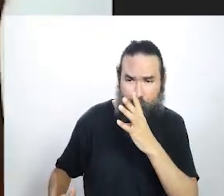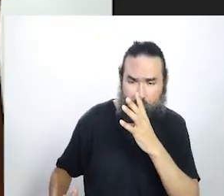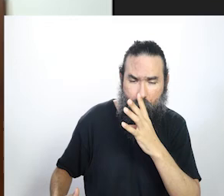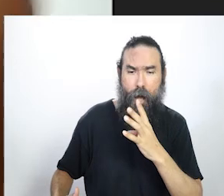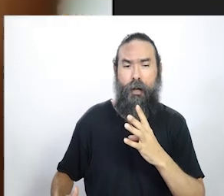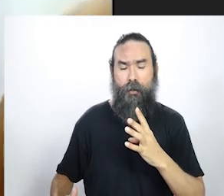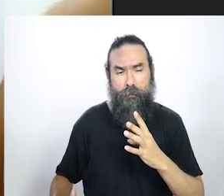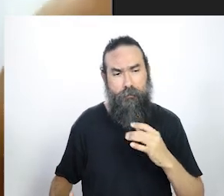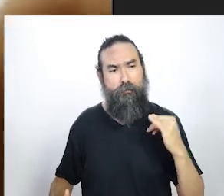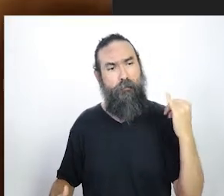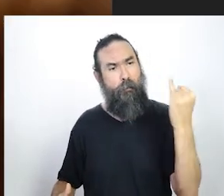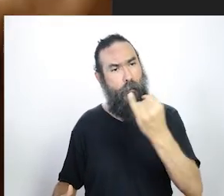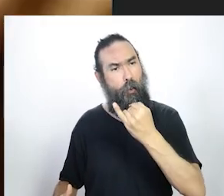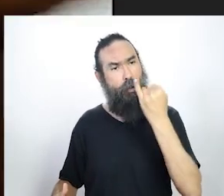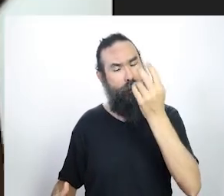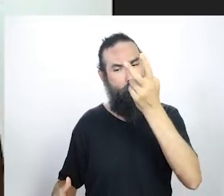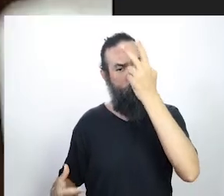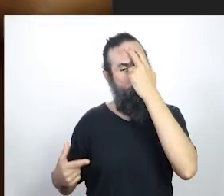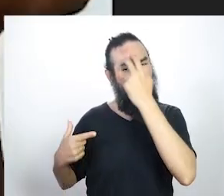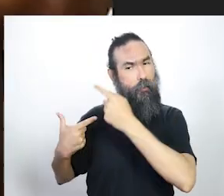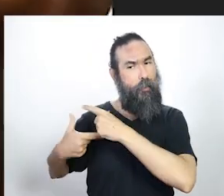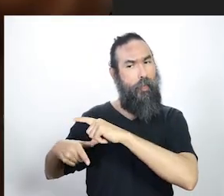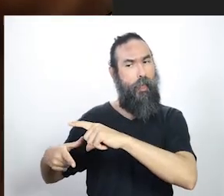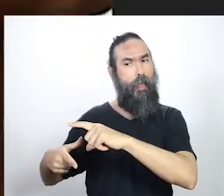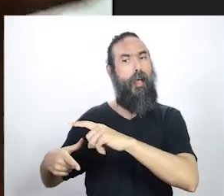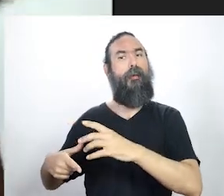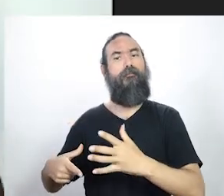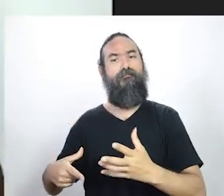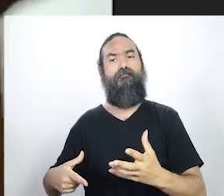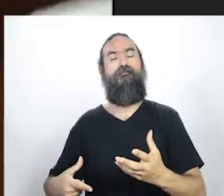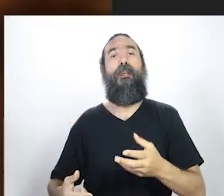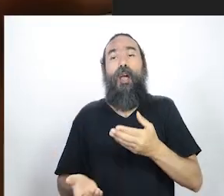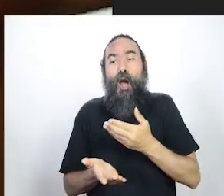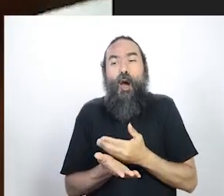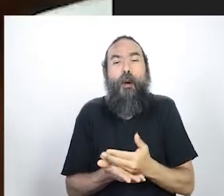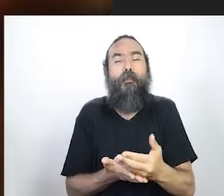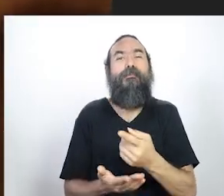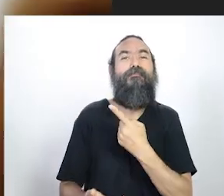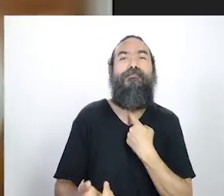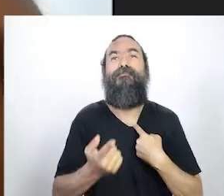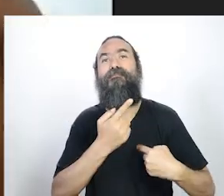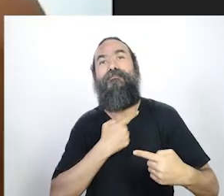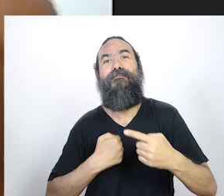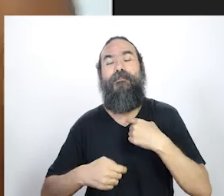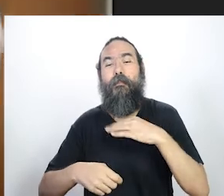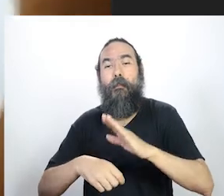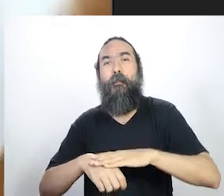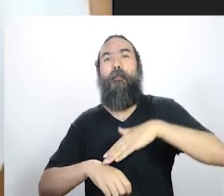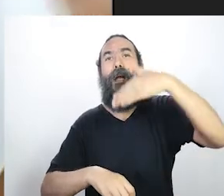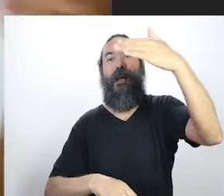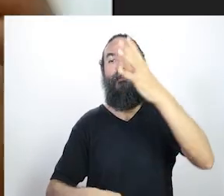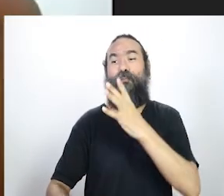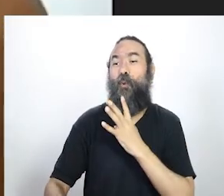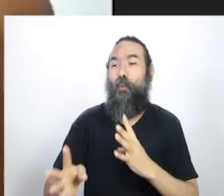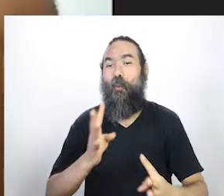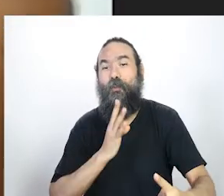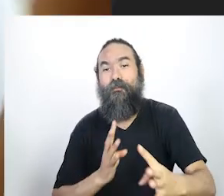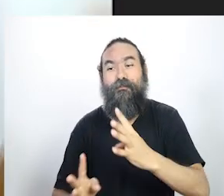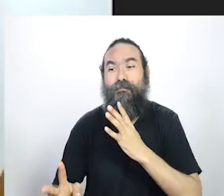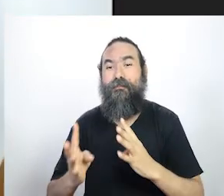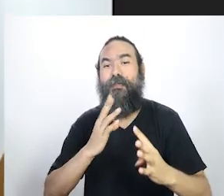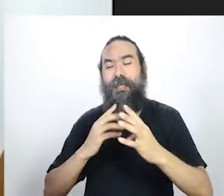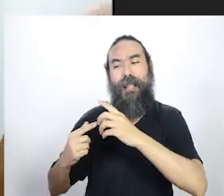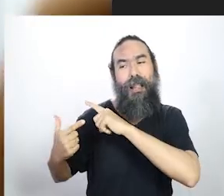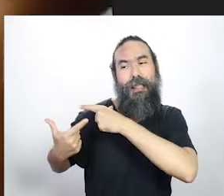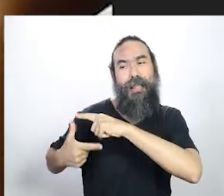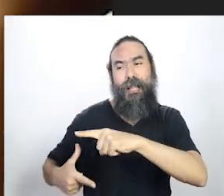importante, inclusive a juventude apropriou-se mais da nossa cultura, quis estudar mais, quis